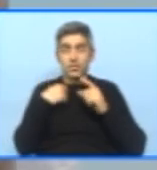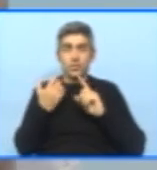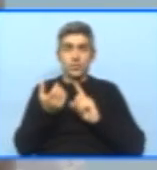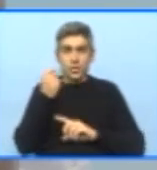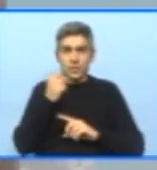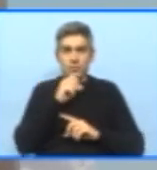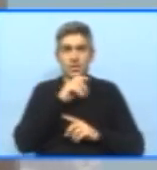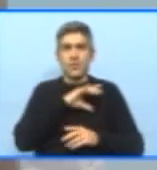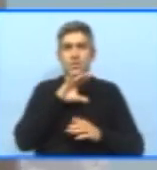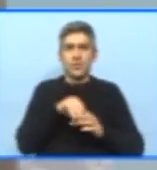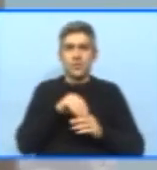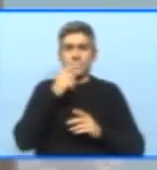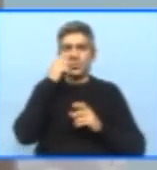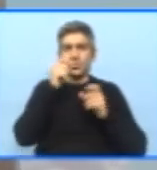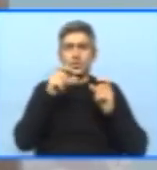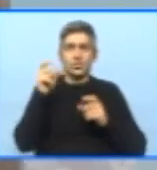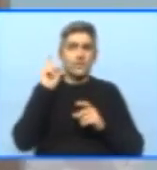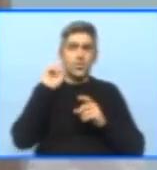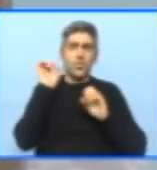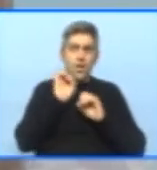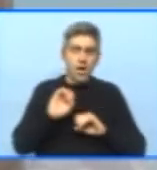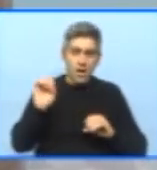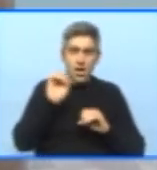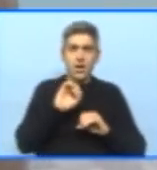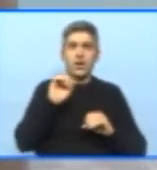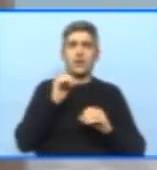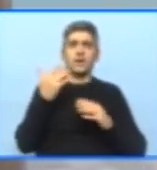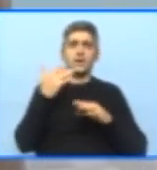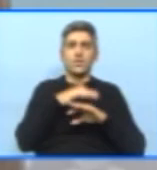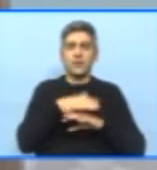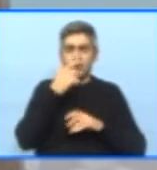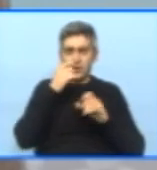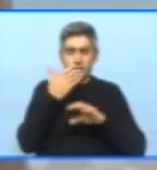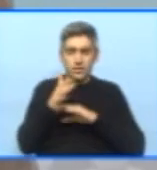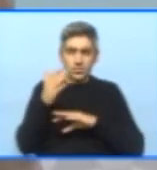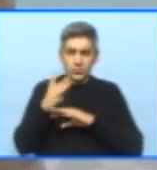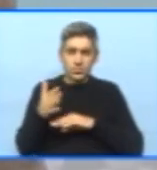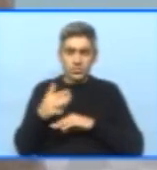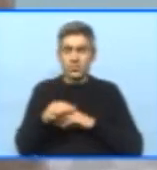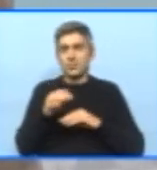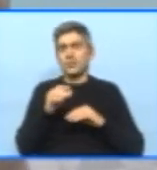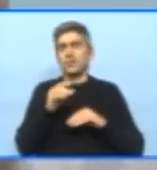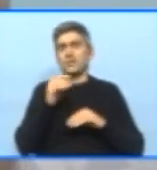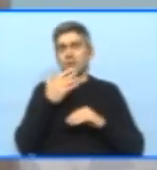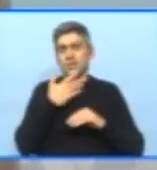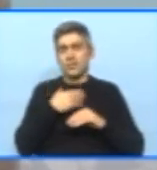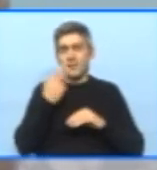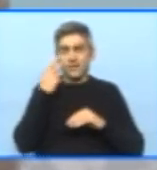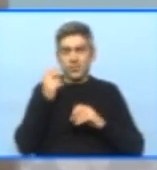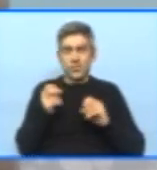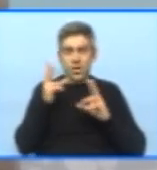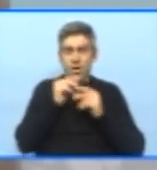de incluir aqueles que aparentemente não têm valor, de integrar aqueles que são os excluídos. Vivemos segundo uma